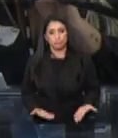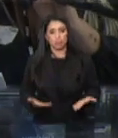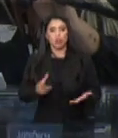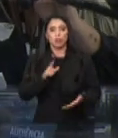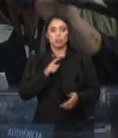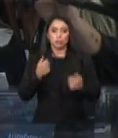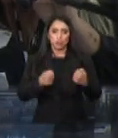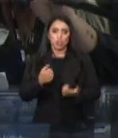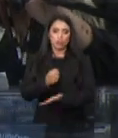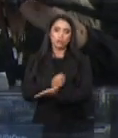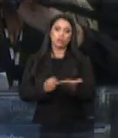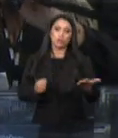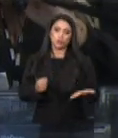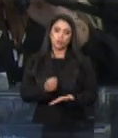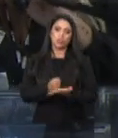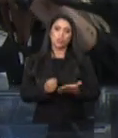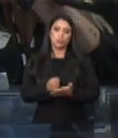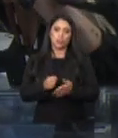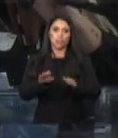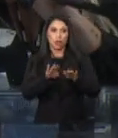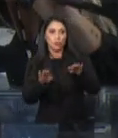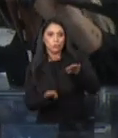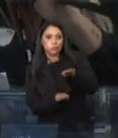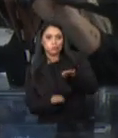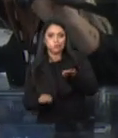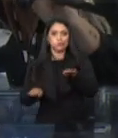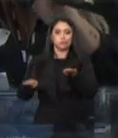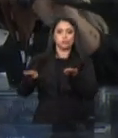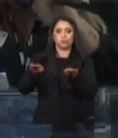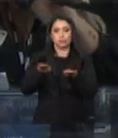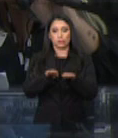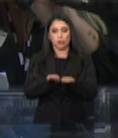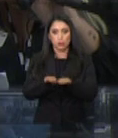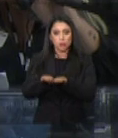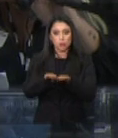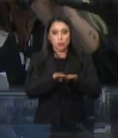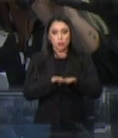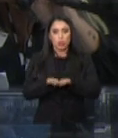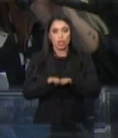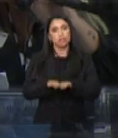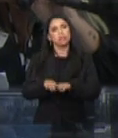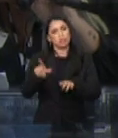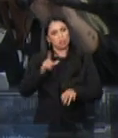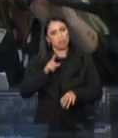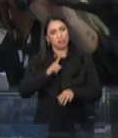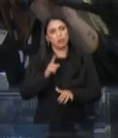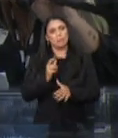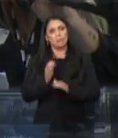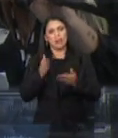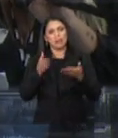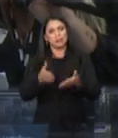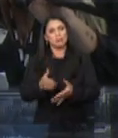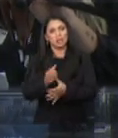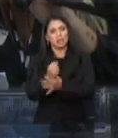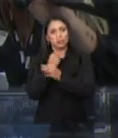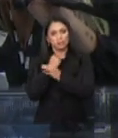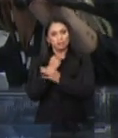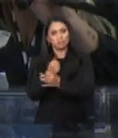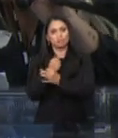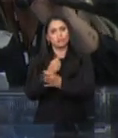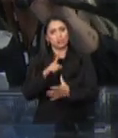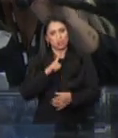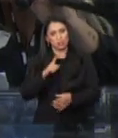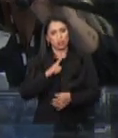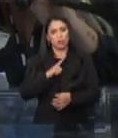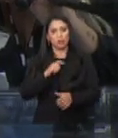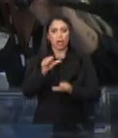fundamental a superação das assimetrias sociais garantindo a sua participação direta para mudar esse quadro